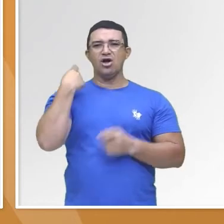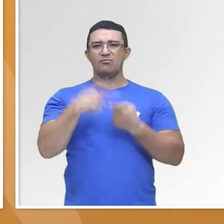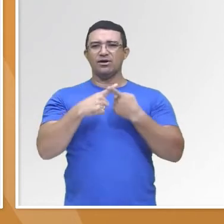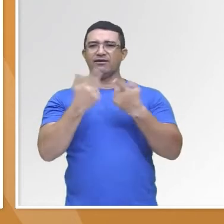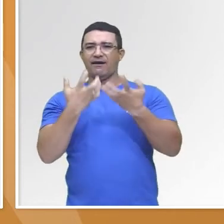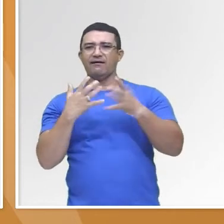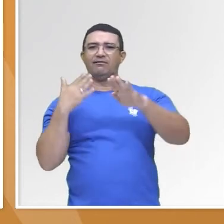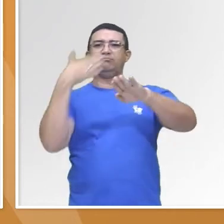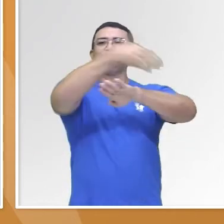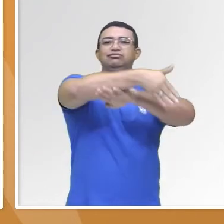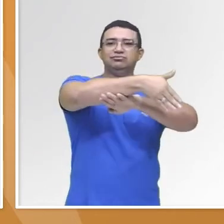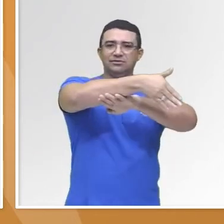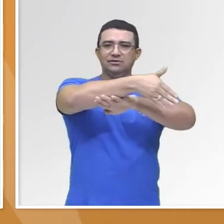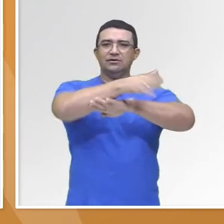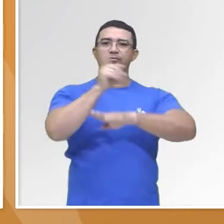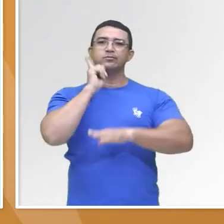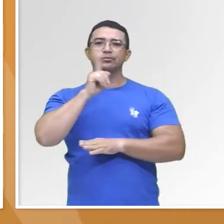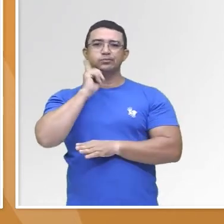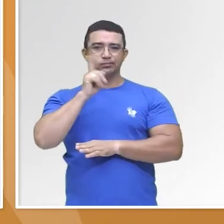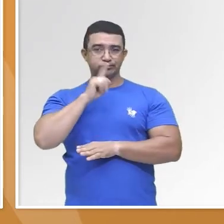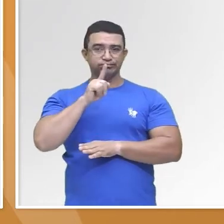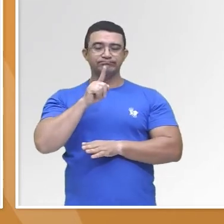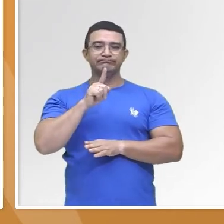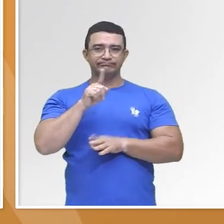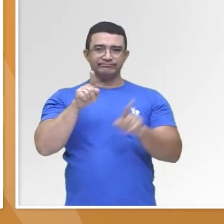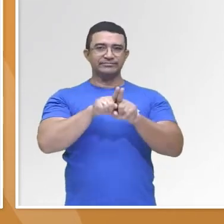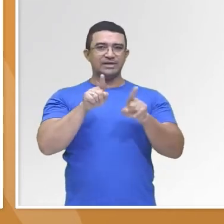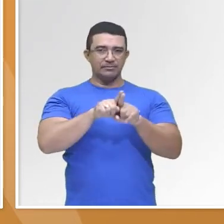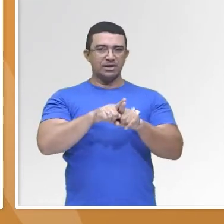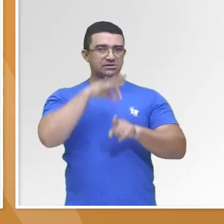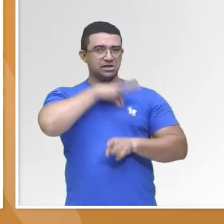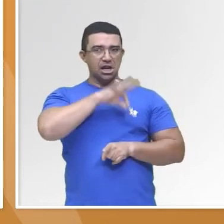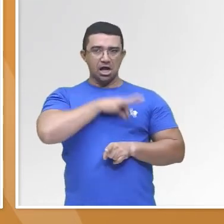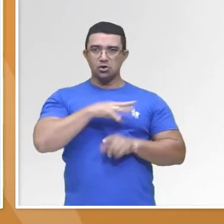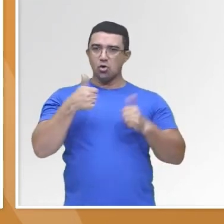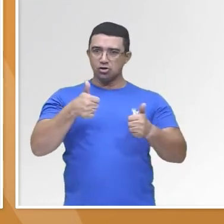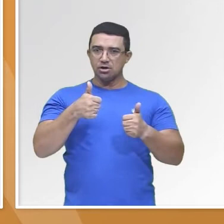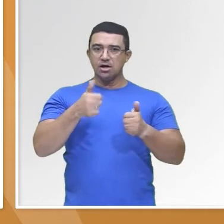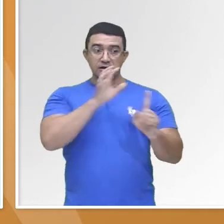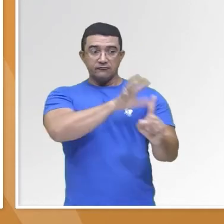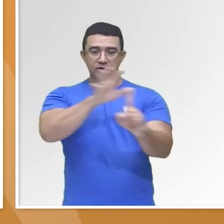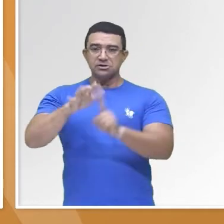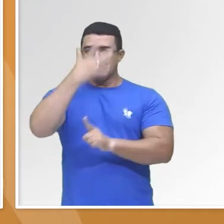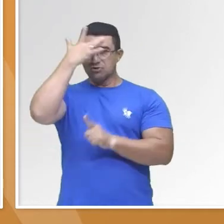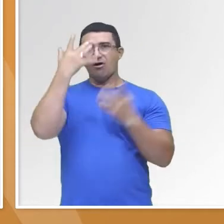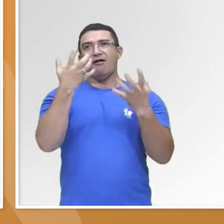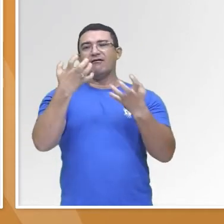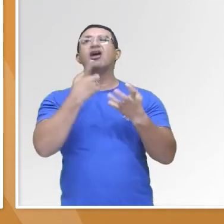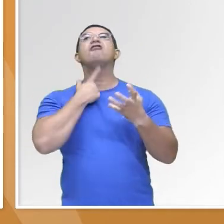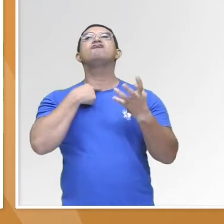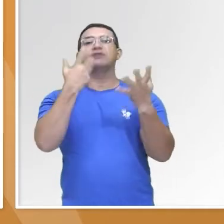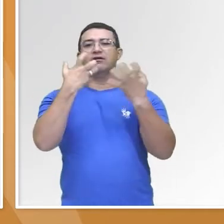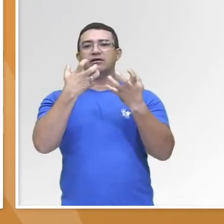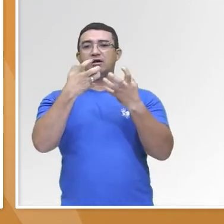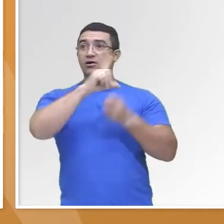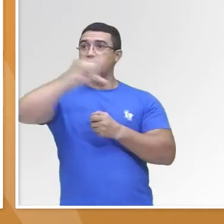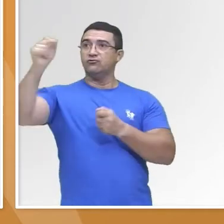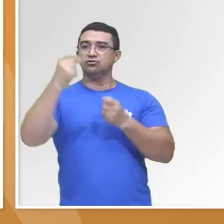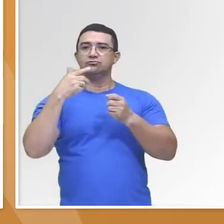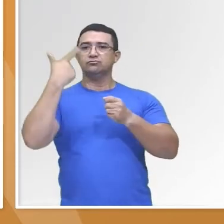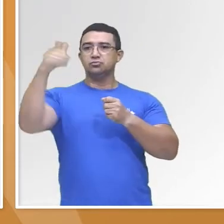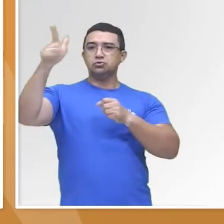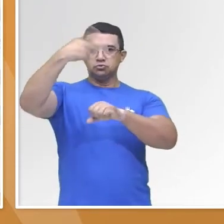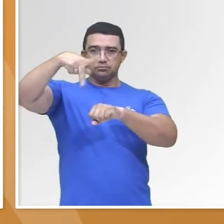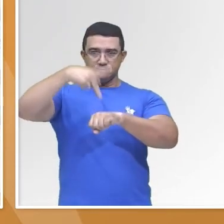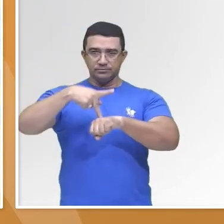essa distribuição de renda, né, ela também vai influenciar nessa questão da concentração da população em